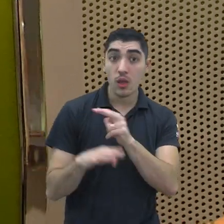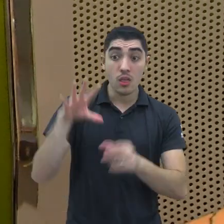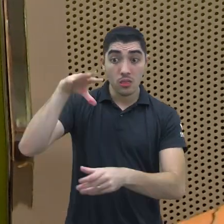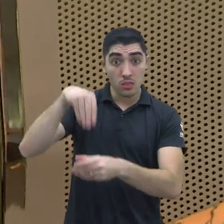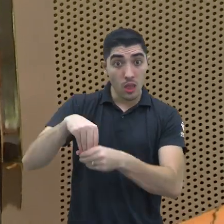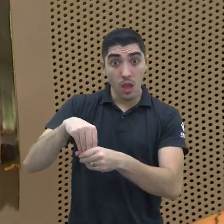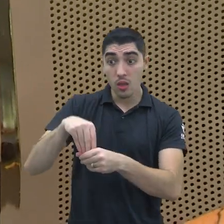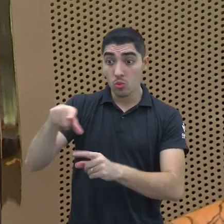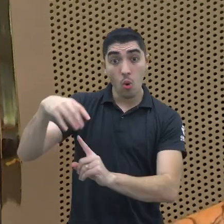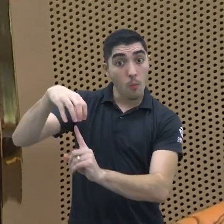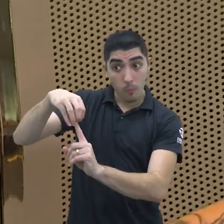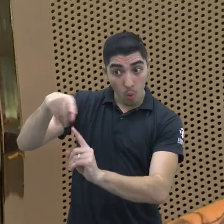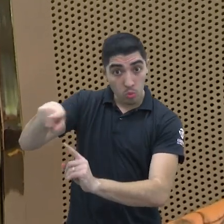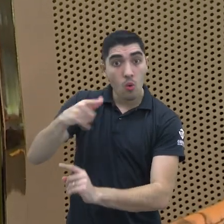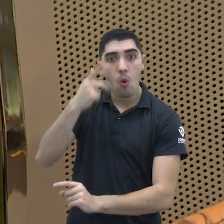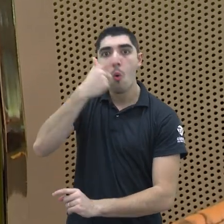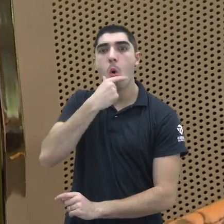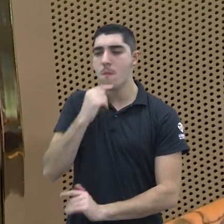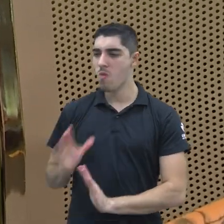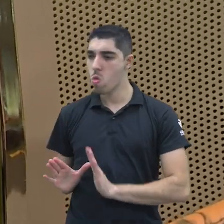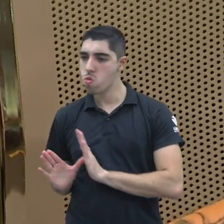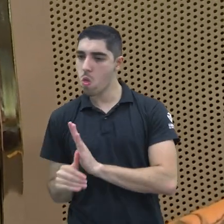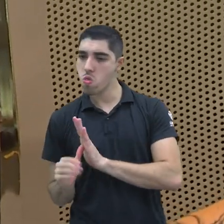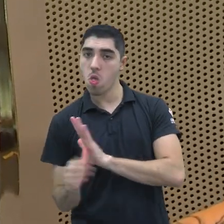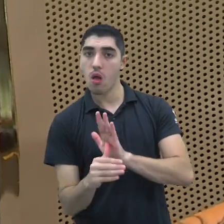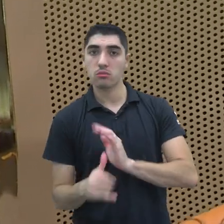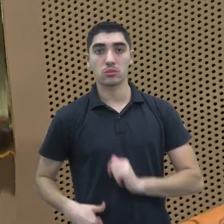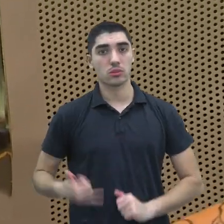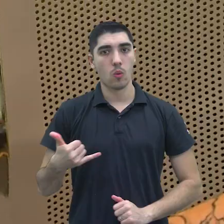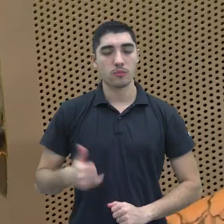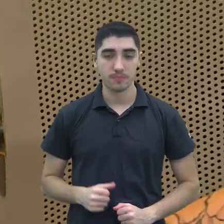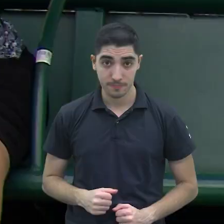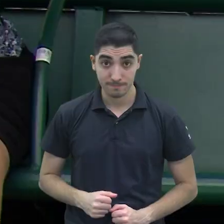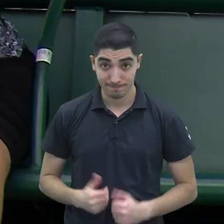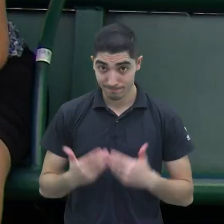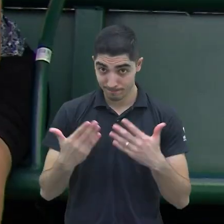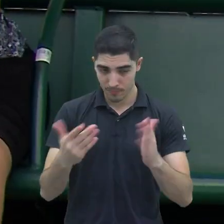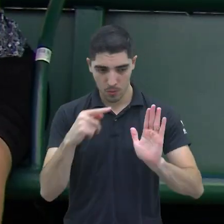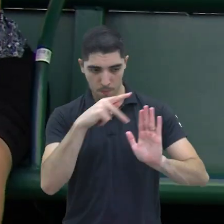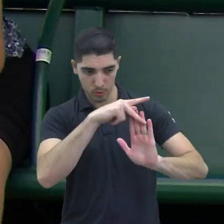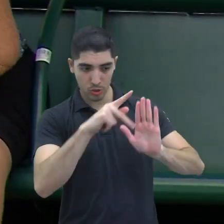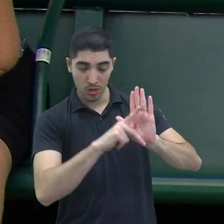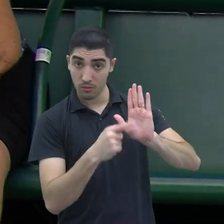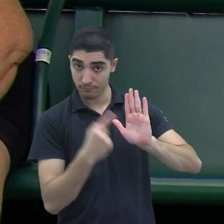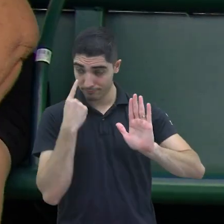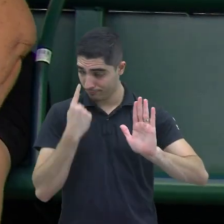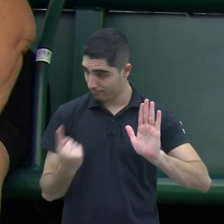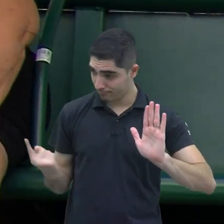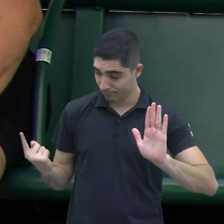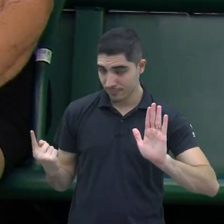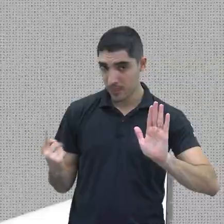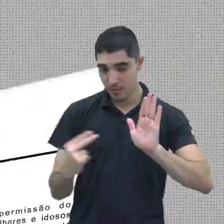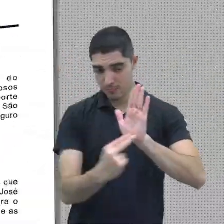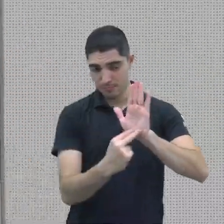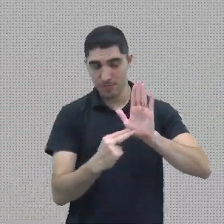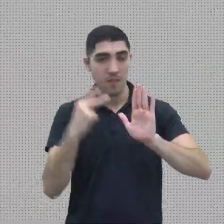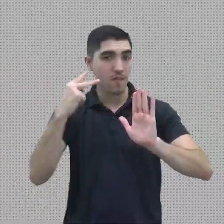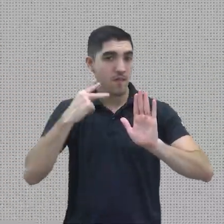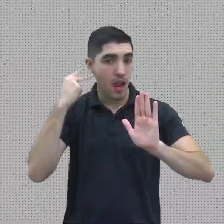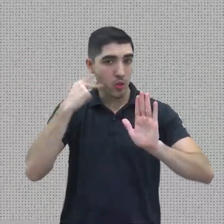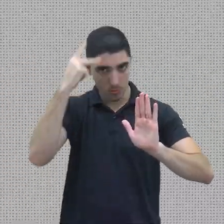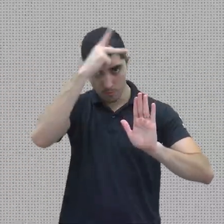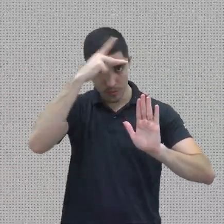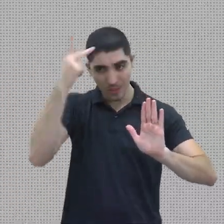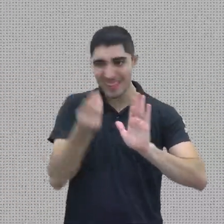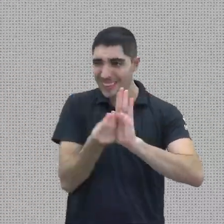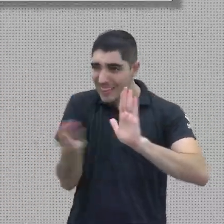para trabalhar, o rapaz estava roubando celular no ônibus, no ponto. Para dar mais segurança a esse grupo, um projeto de lei